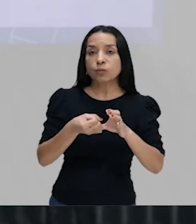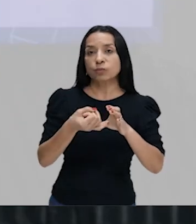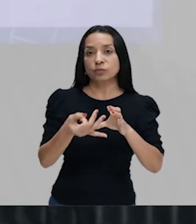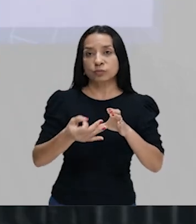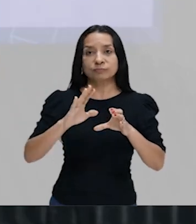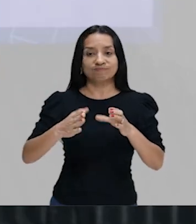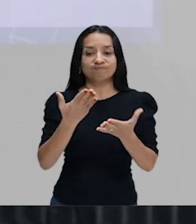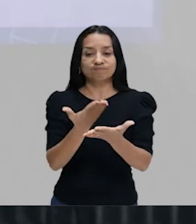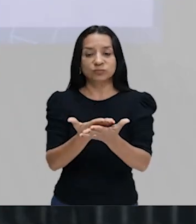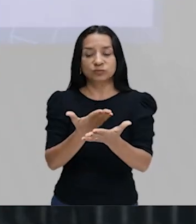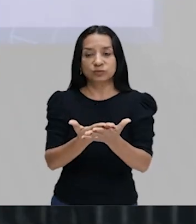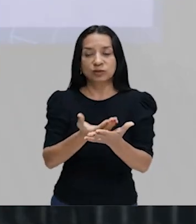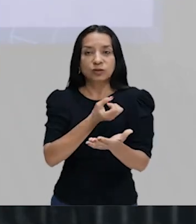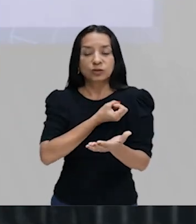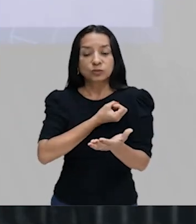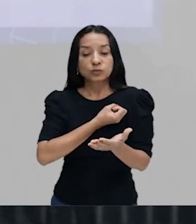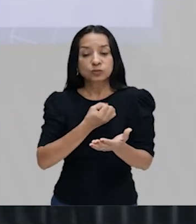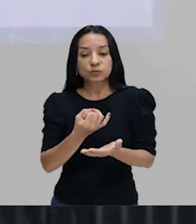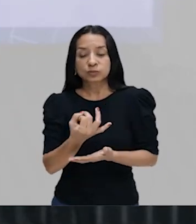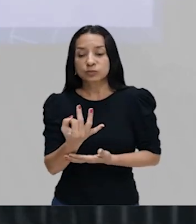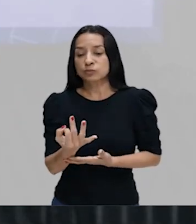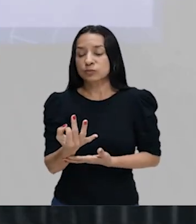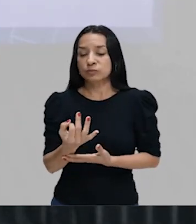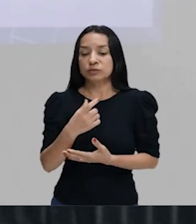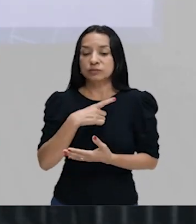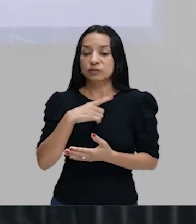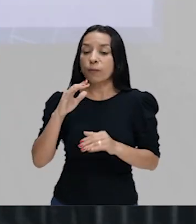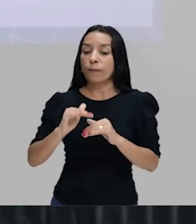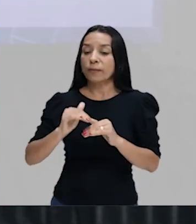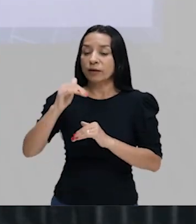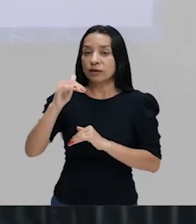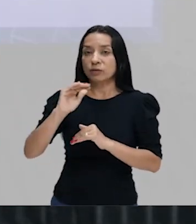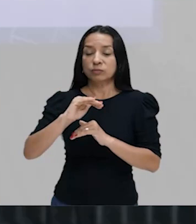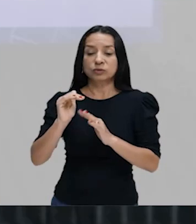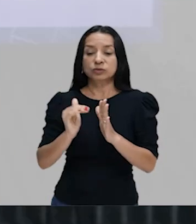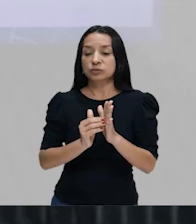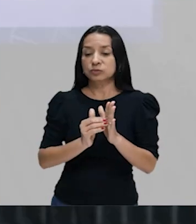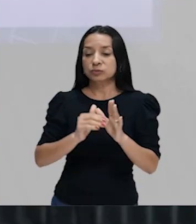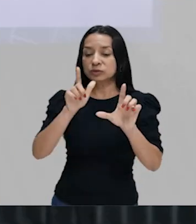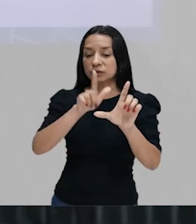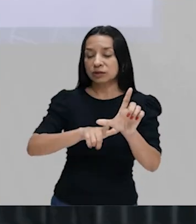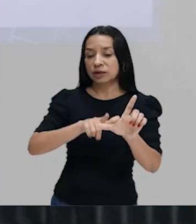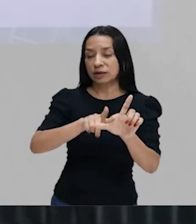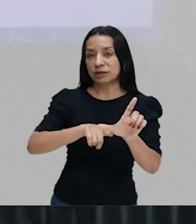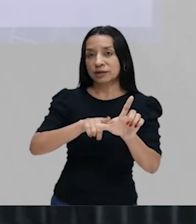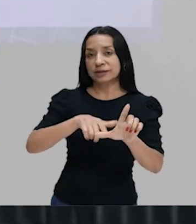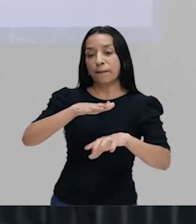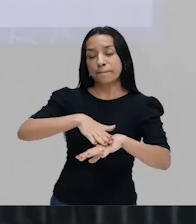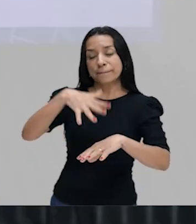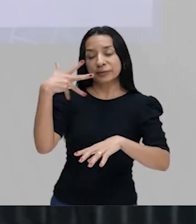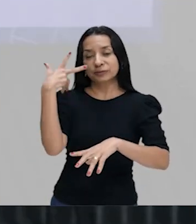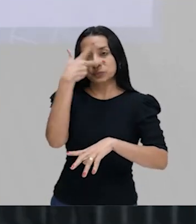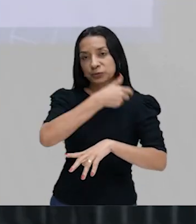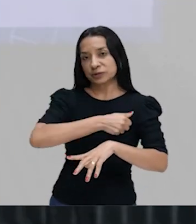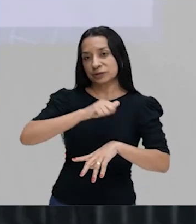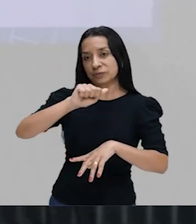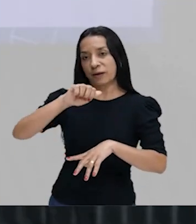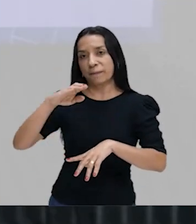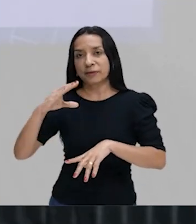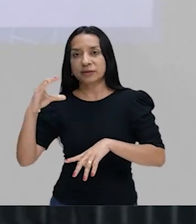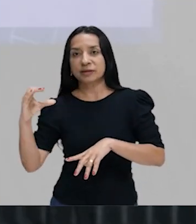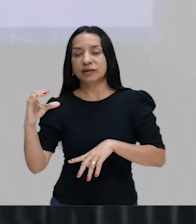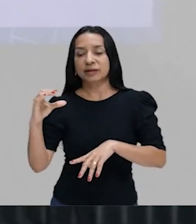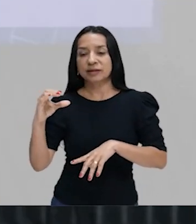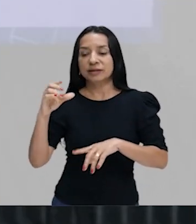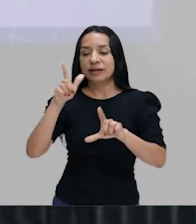estudamos. Esses números aqui envolvidos, claro, o maior de todos, aquele que tem a letra mais bonita do alfabeto, lembra que eu disse para você na aula anterior?